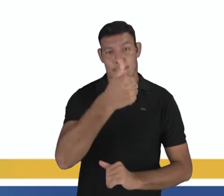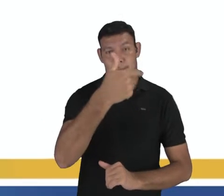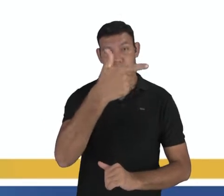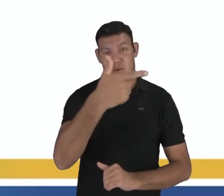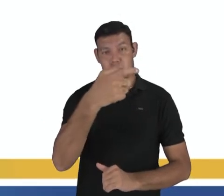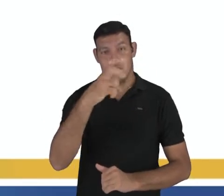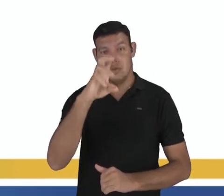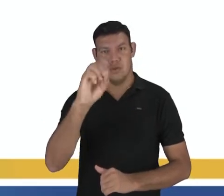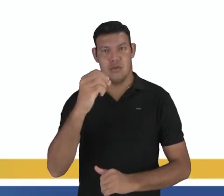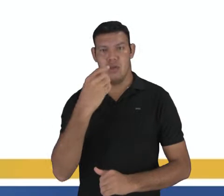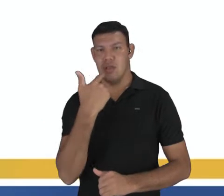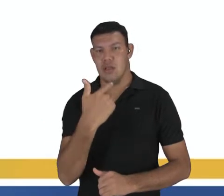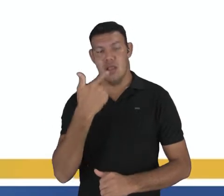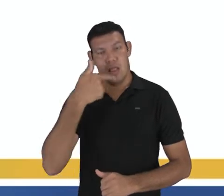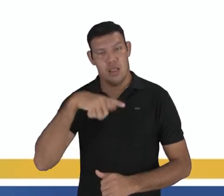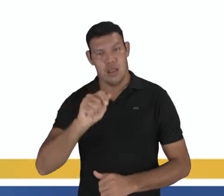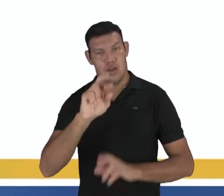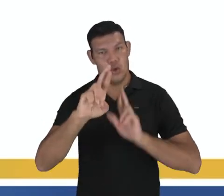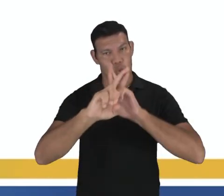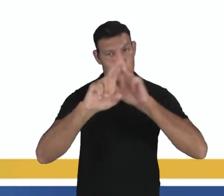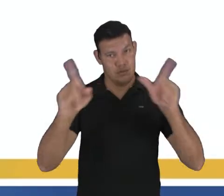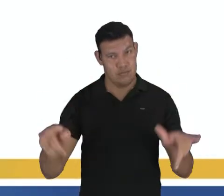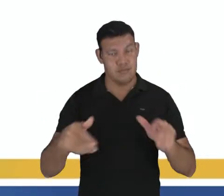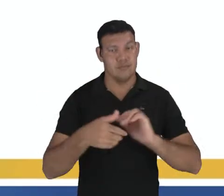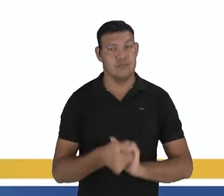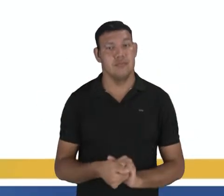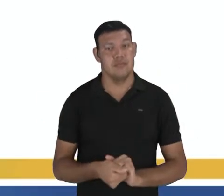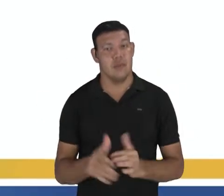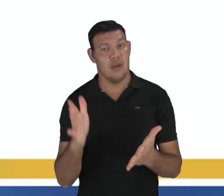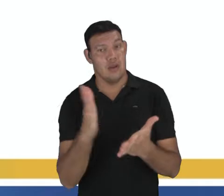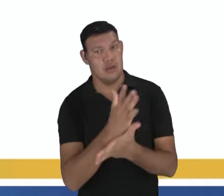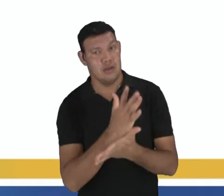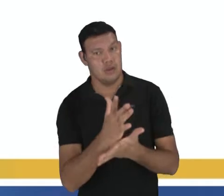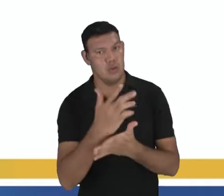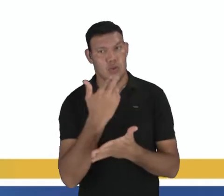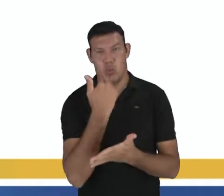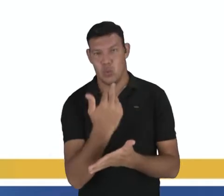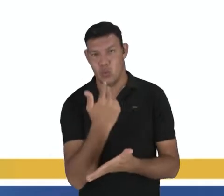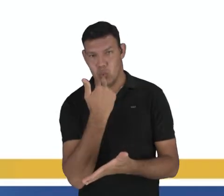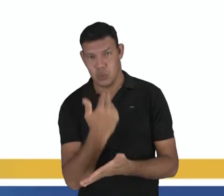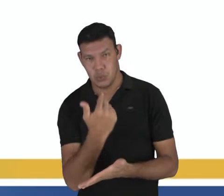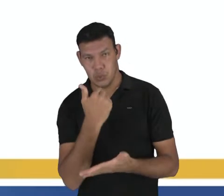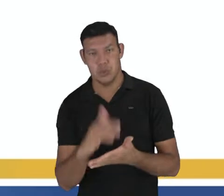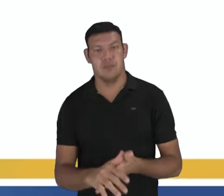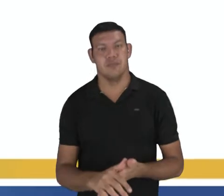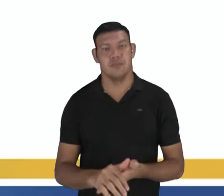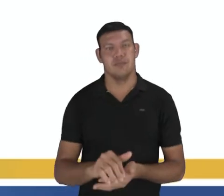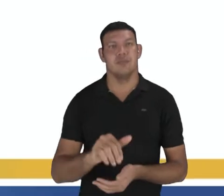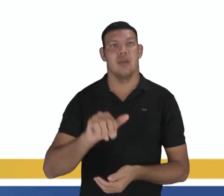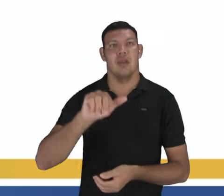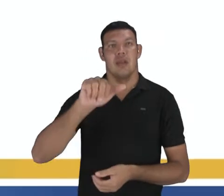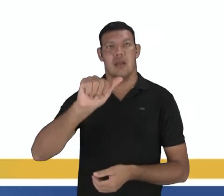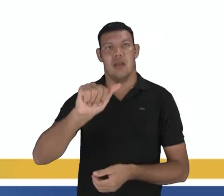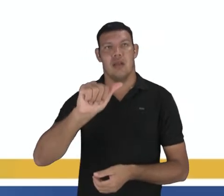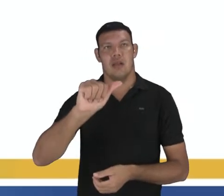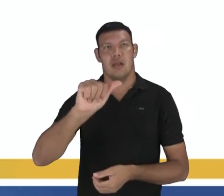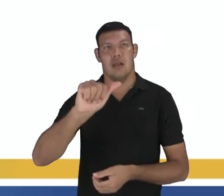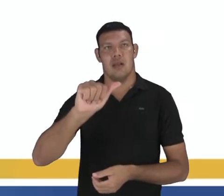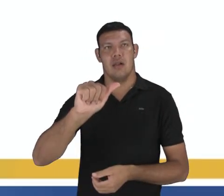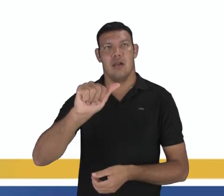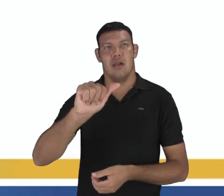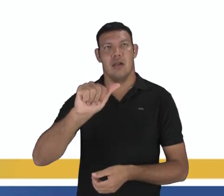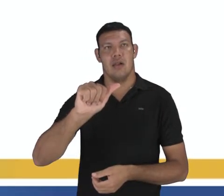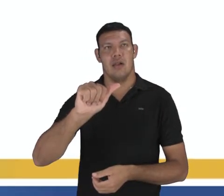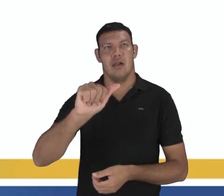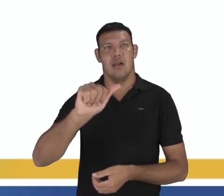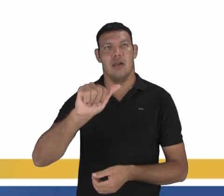1.250 línguas, né, diferentes. Alguns desses idiomas, como Hausa, são falados por dezenas